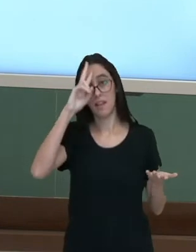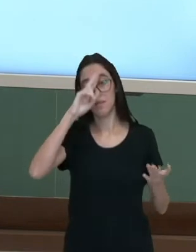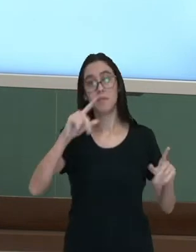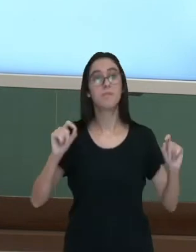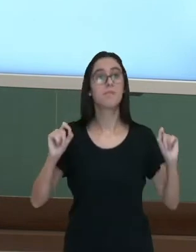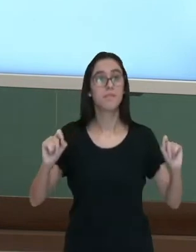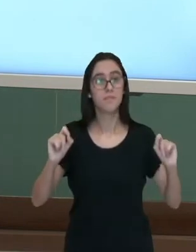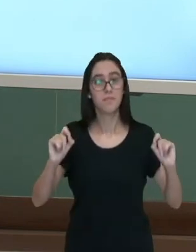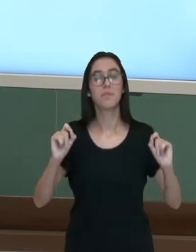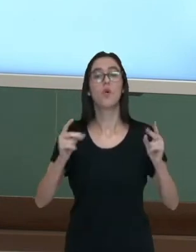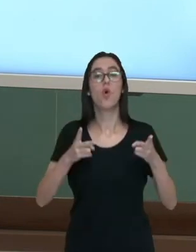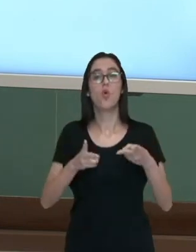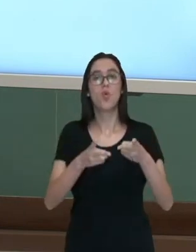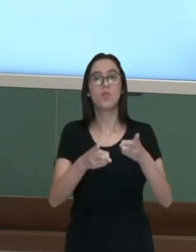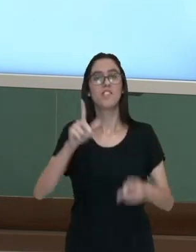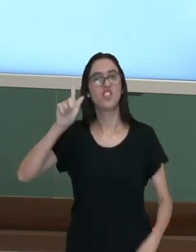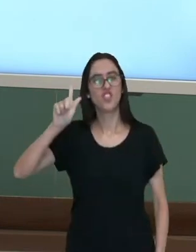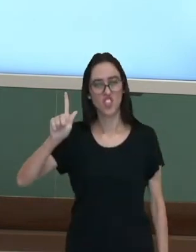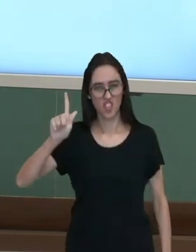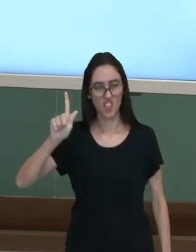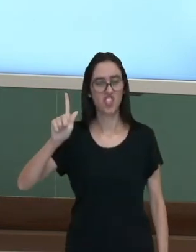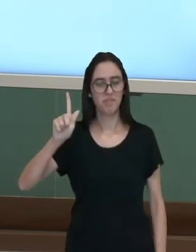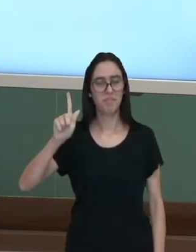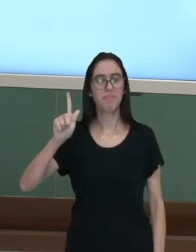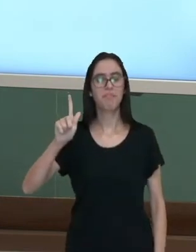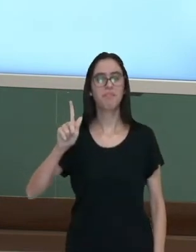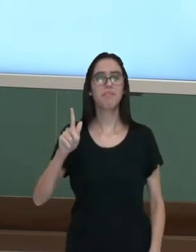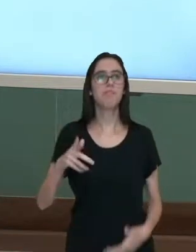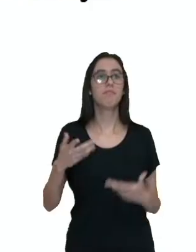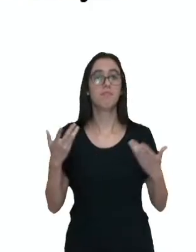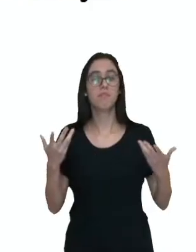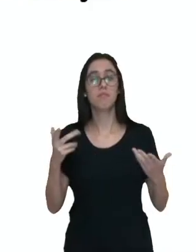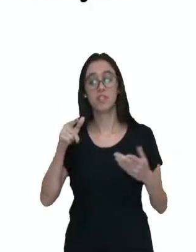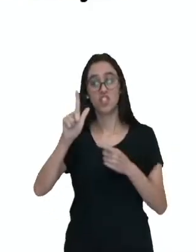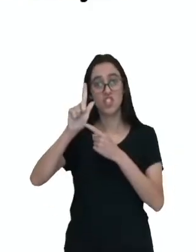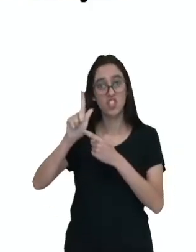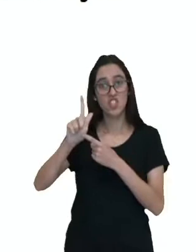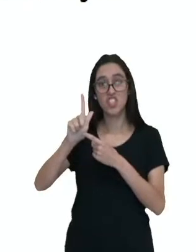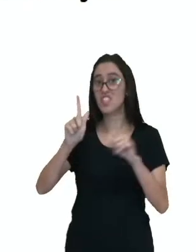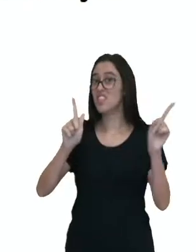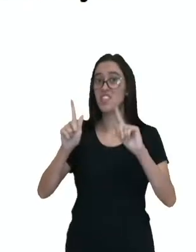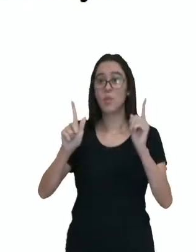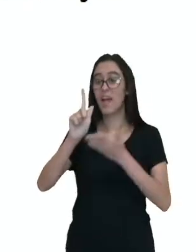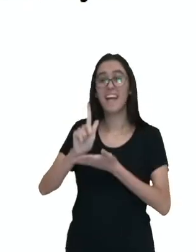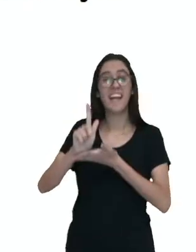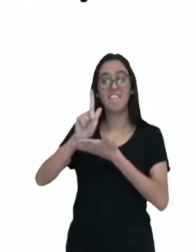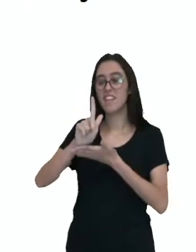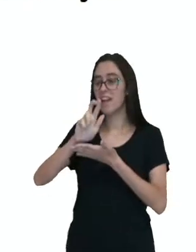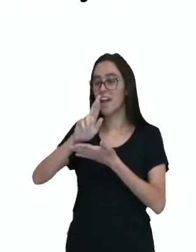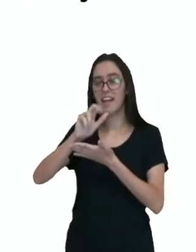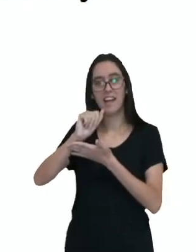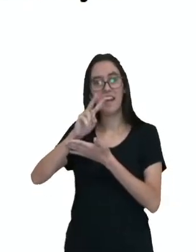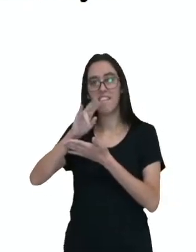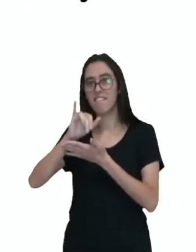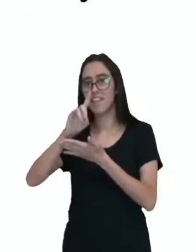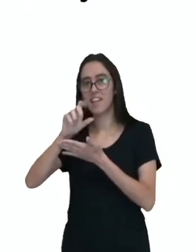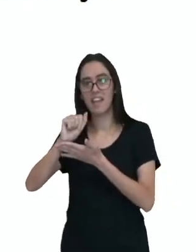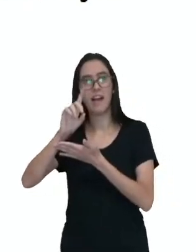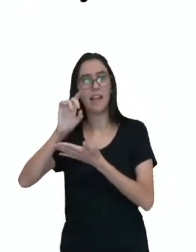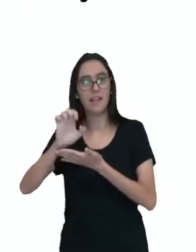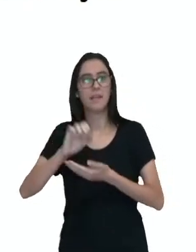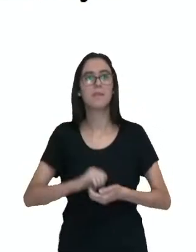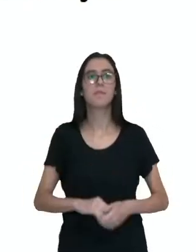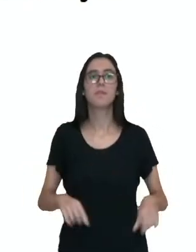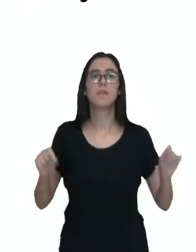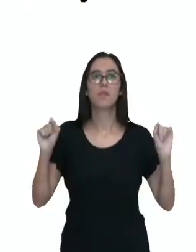constante G, né, que a gente conversou lá. Esse G não é gravidade, ele é uma constante gravitacional. Dois